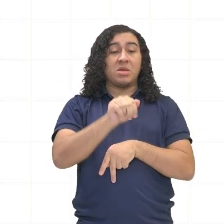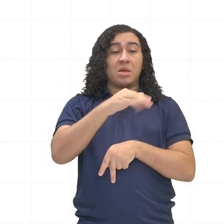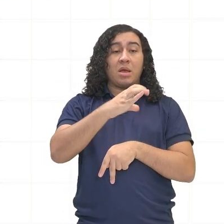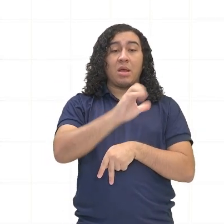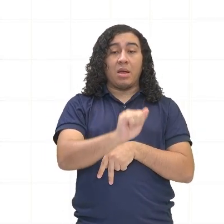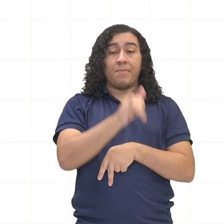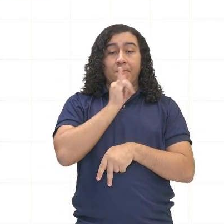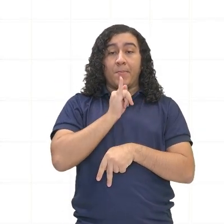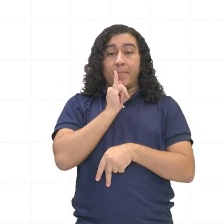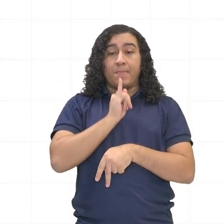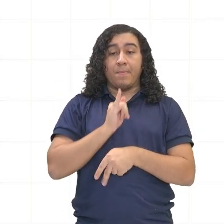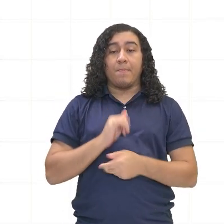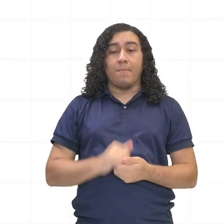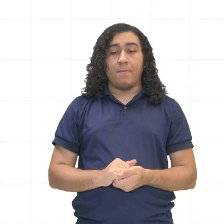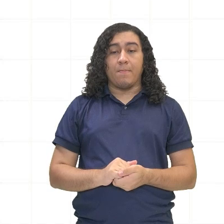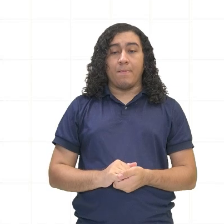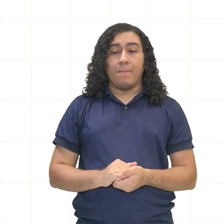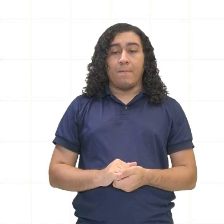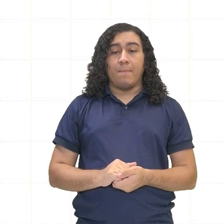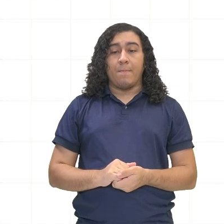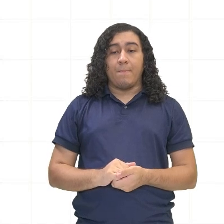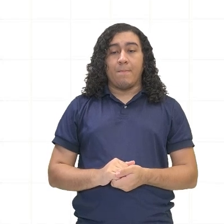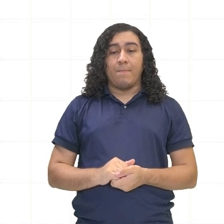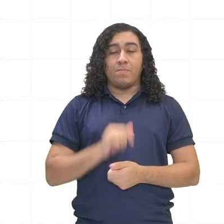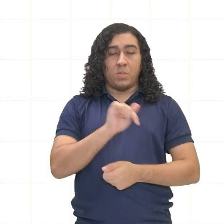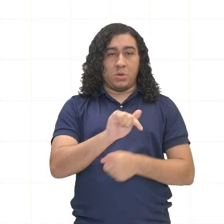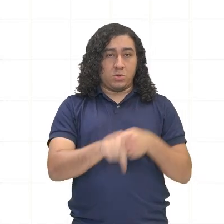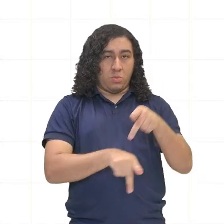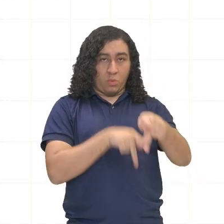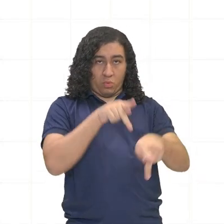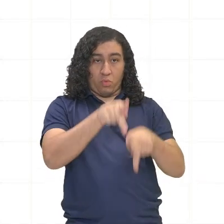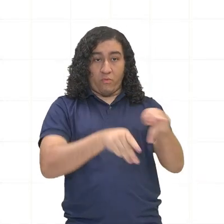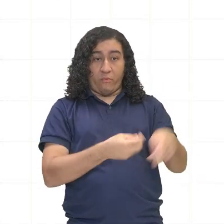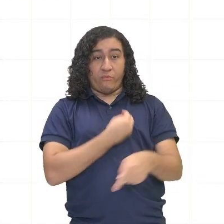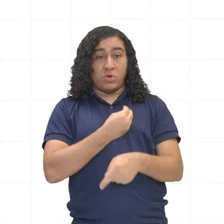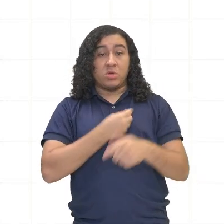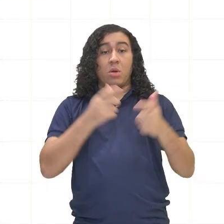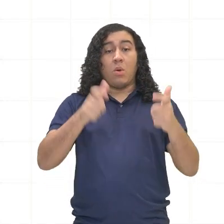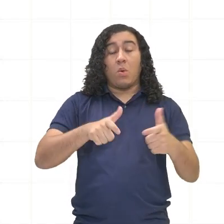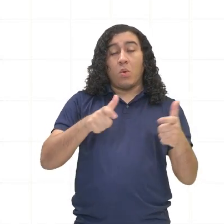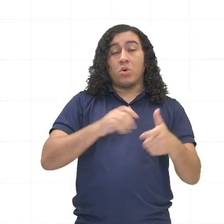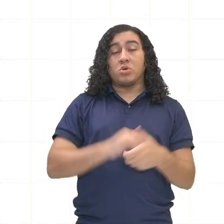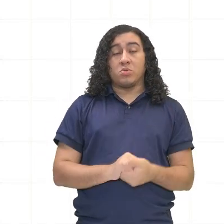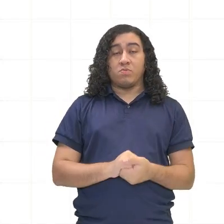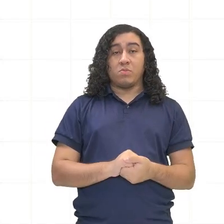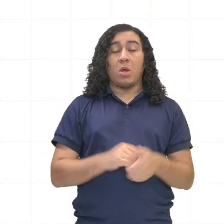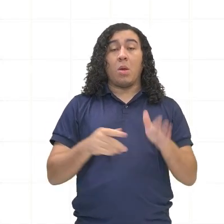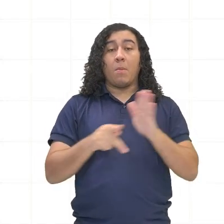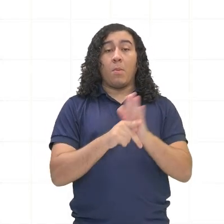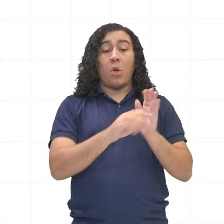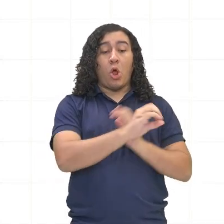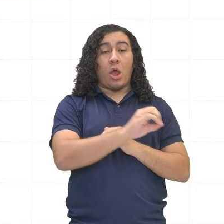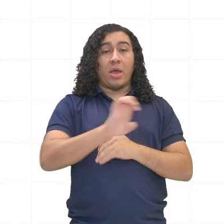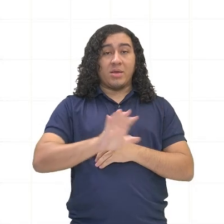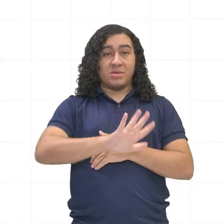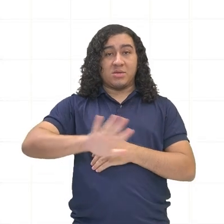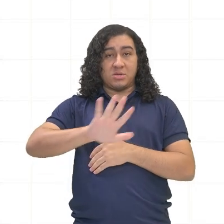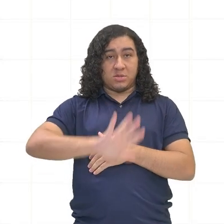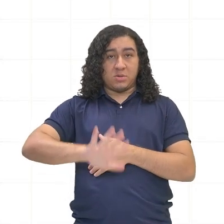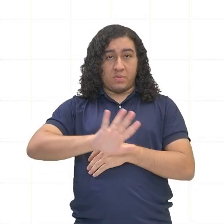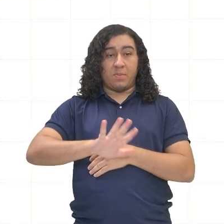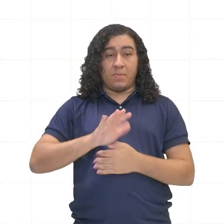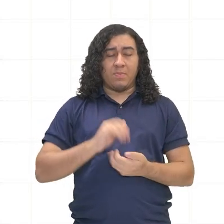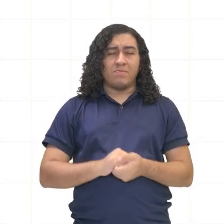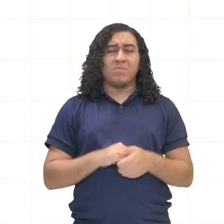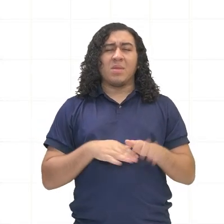exemplo. Eles habitavam uma grande parte da faixa oeste da América do Sul, por volta de